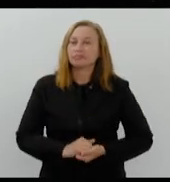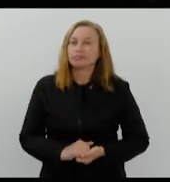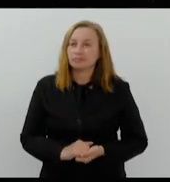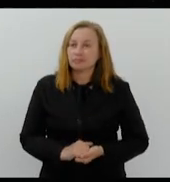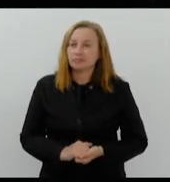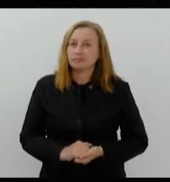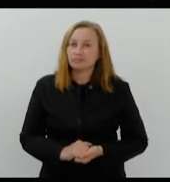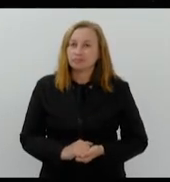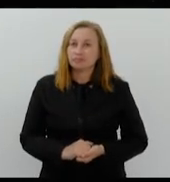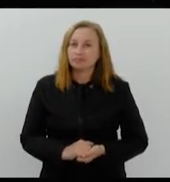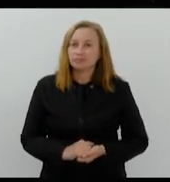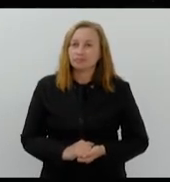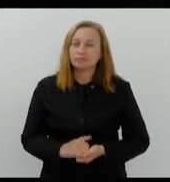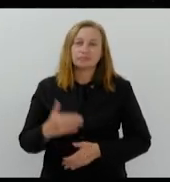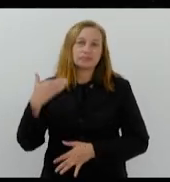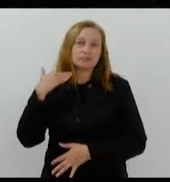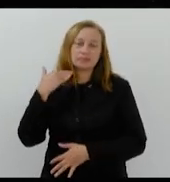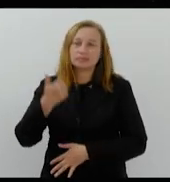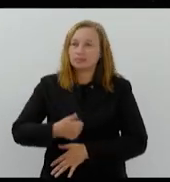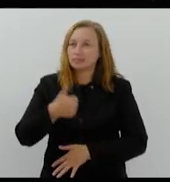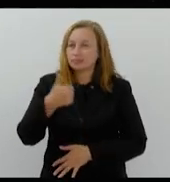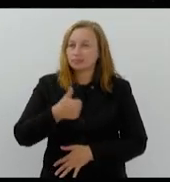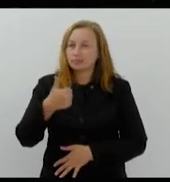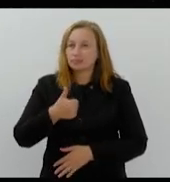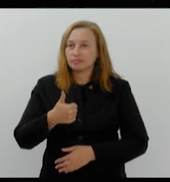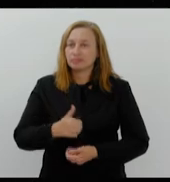preferencialmente em banco de primeira linha,